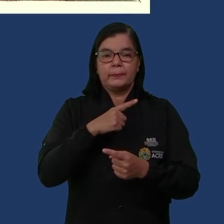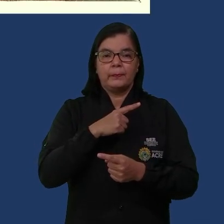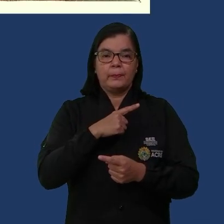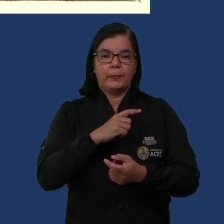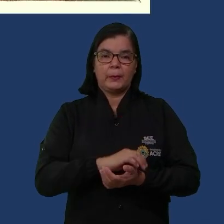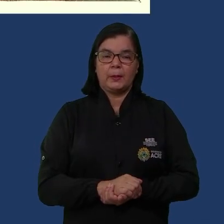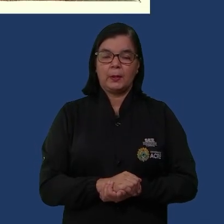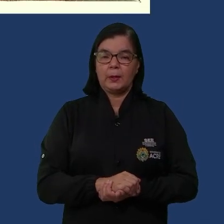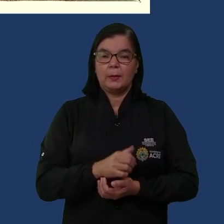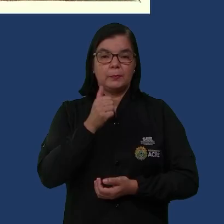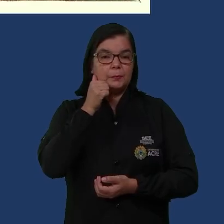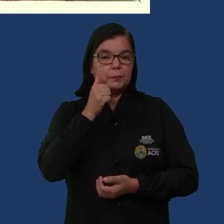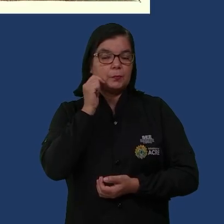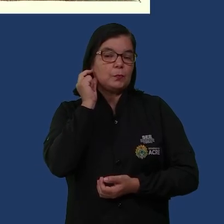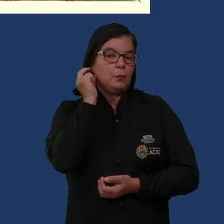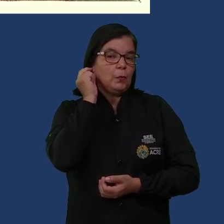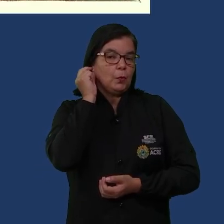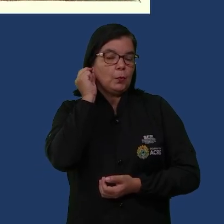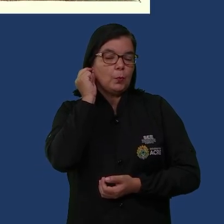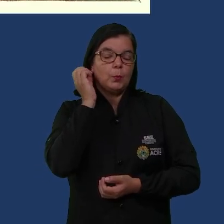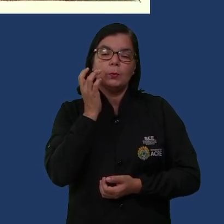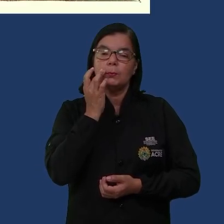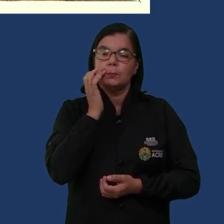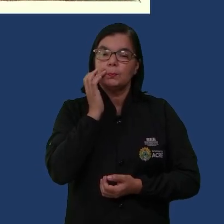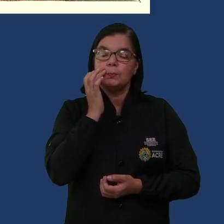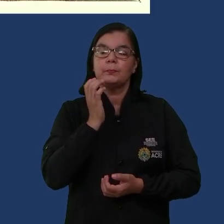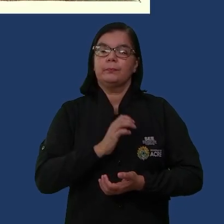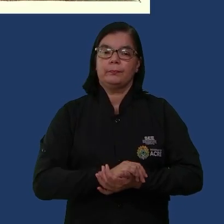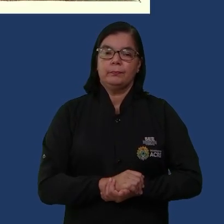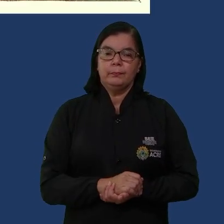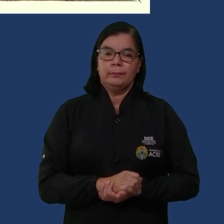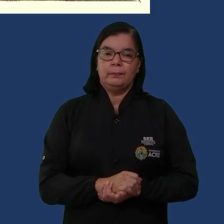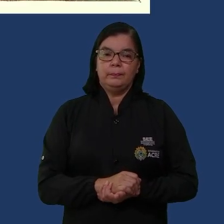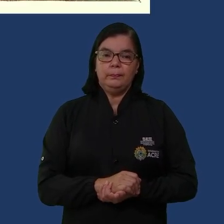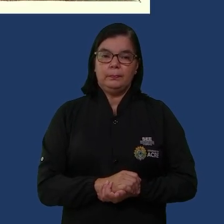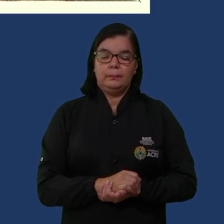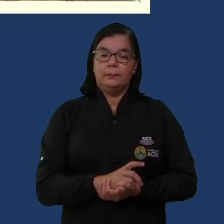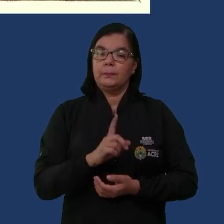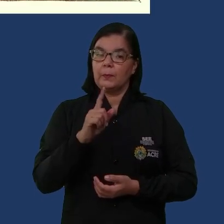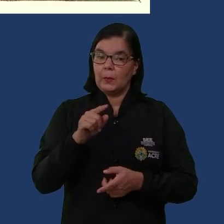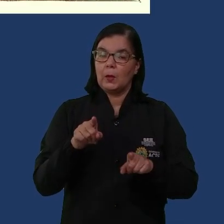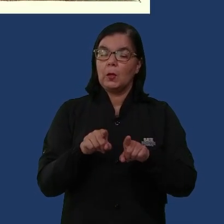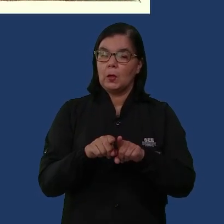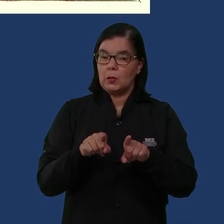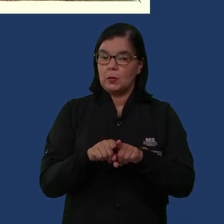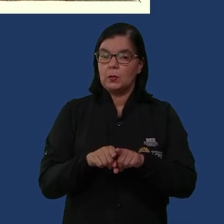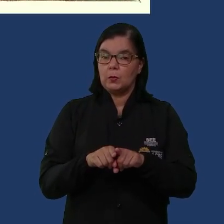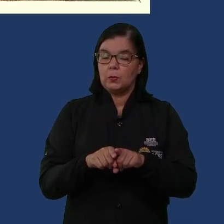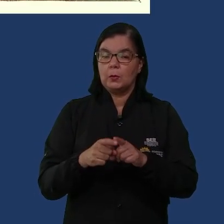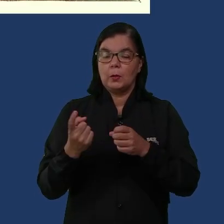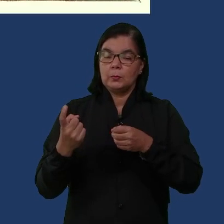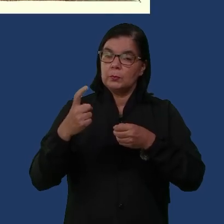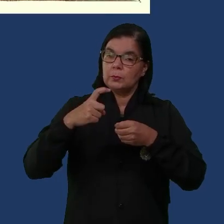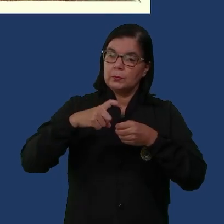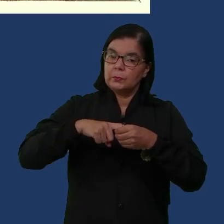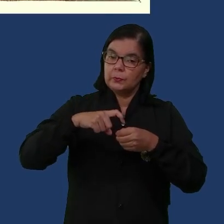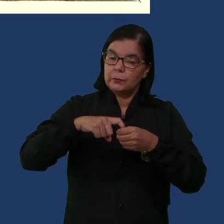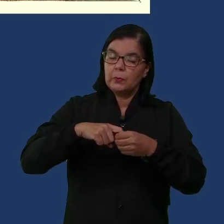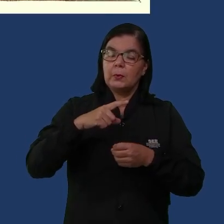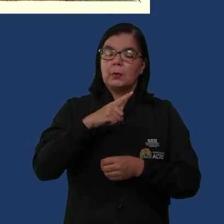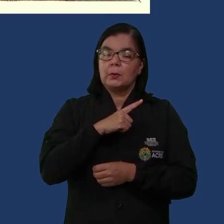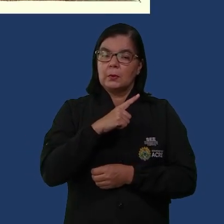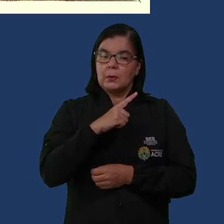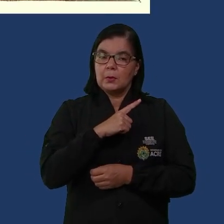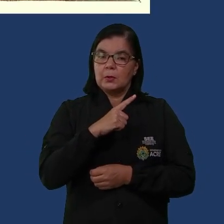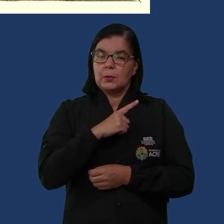chamada Moça com Brinco de Pérola. Ela é, inclusive, uma obra que está de volta, que tem